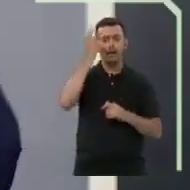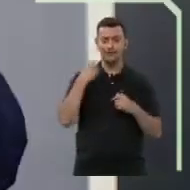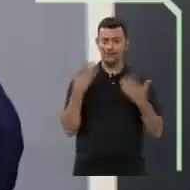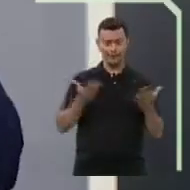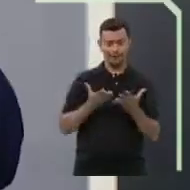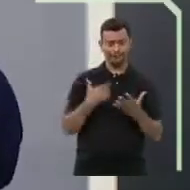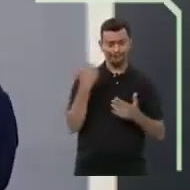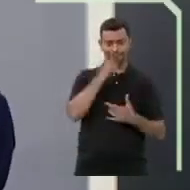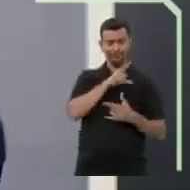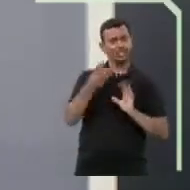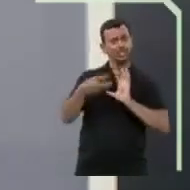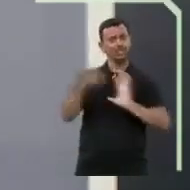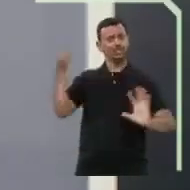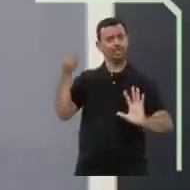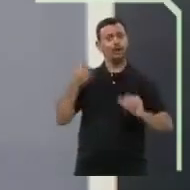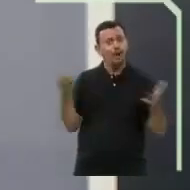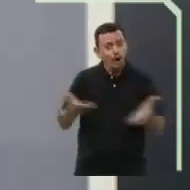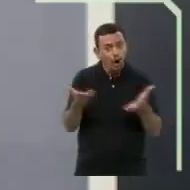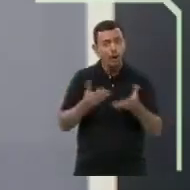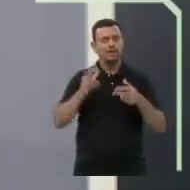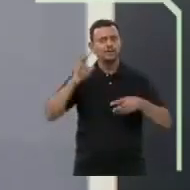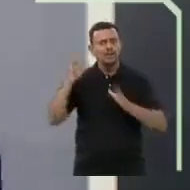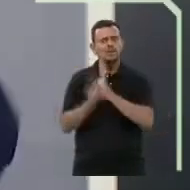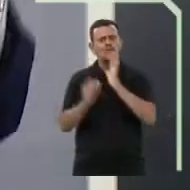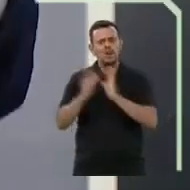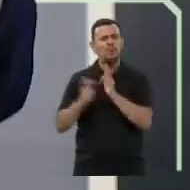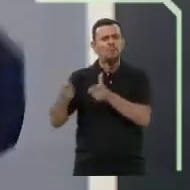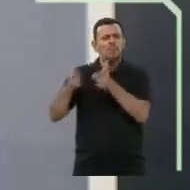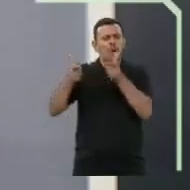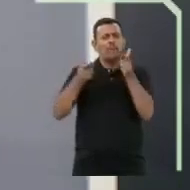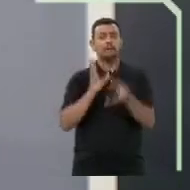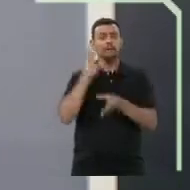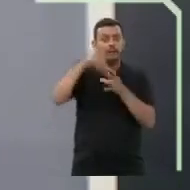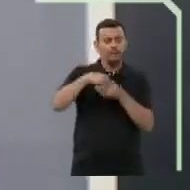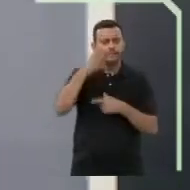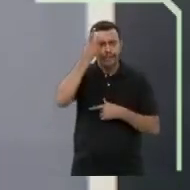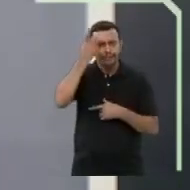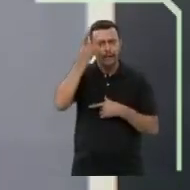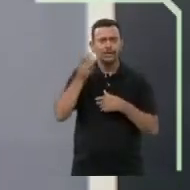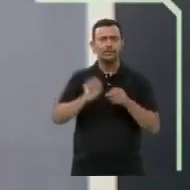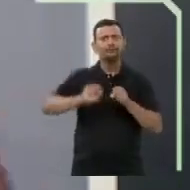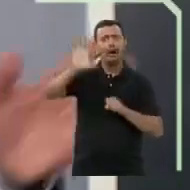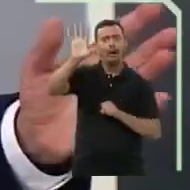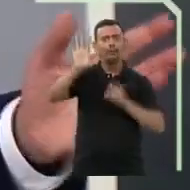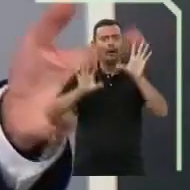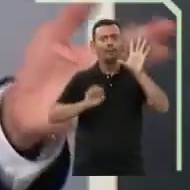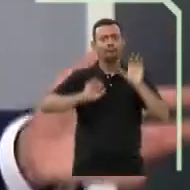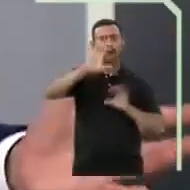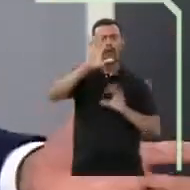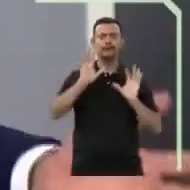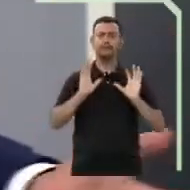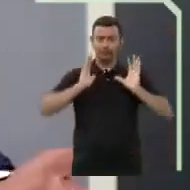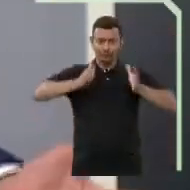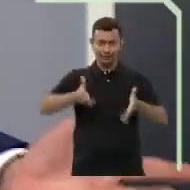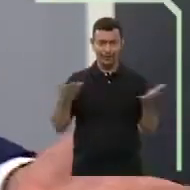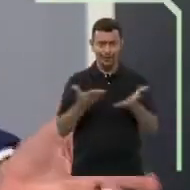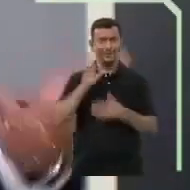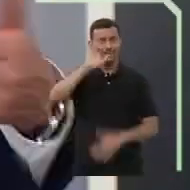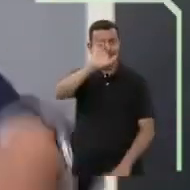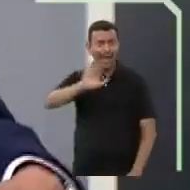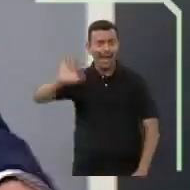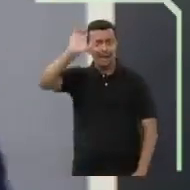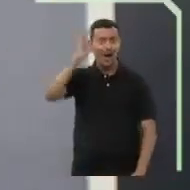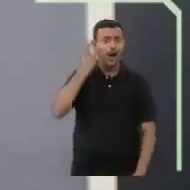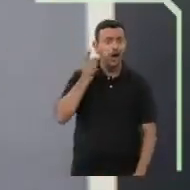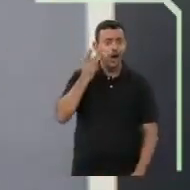crime organizado é a maior exportação de São Paulo para o resto do país. O Ceará, lá do candidato Ciro Gomes, sofre com o